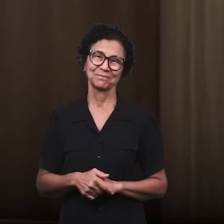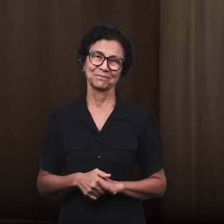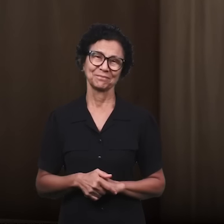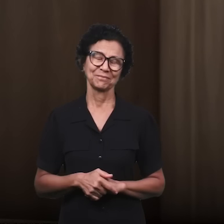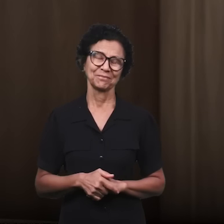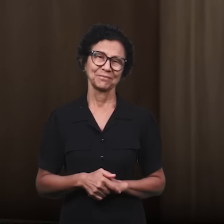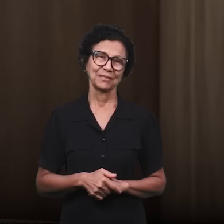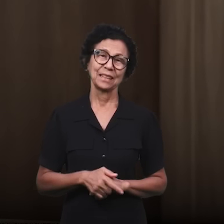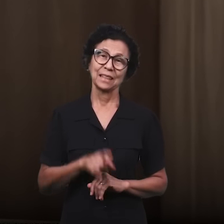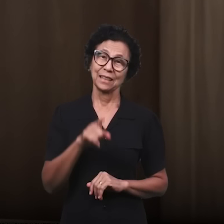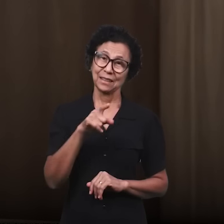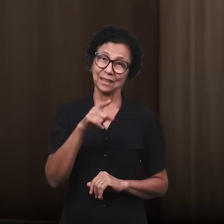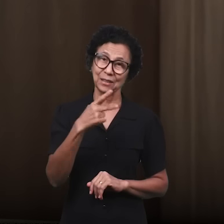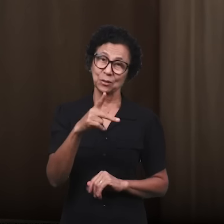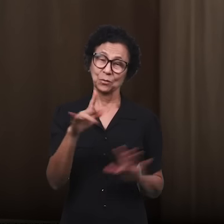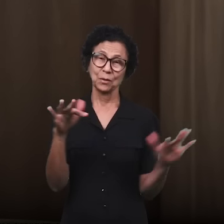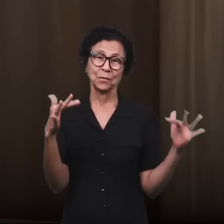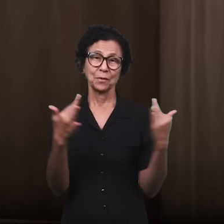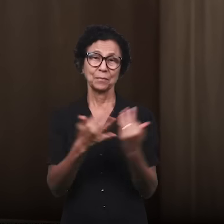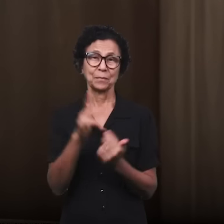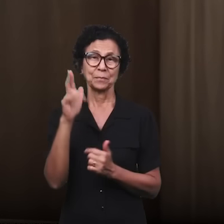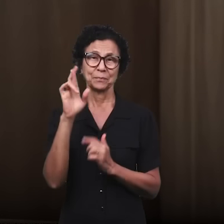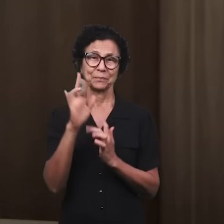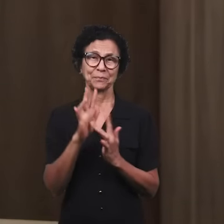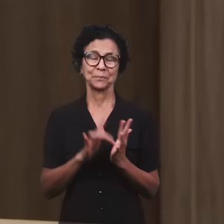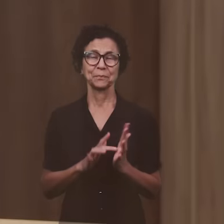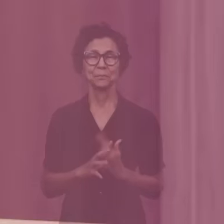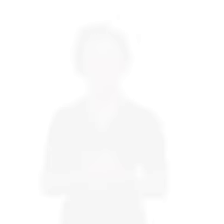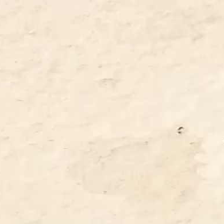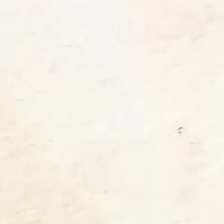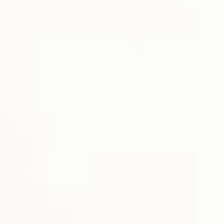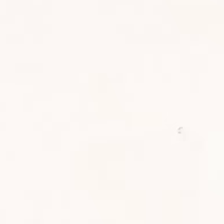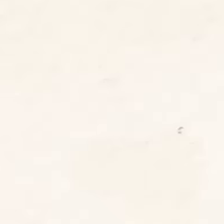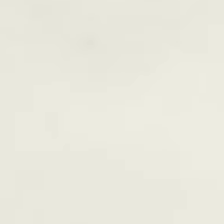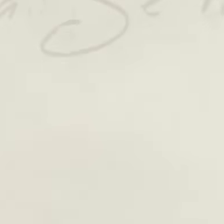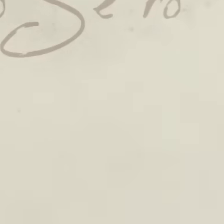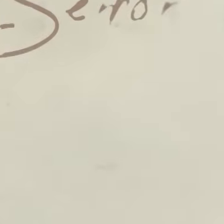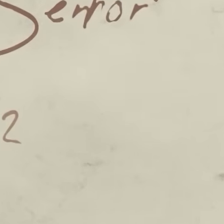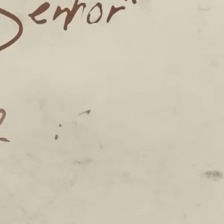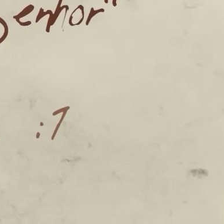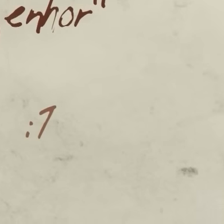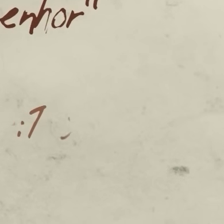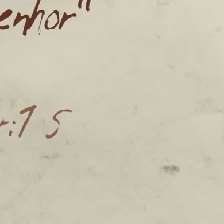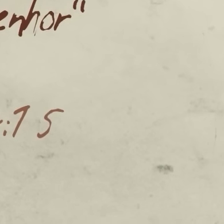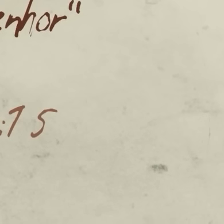abençoe a sua família e a paz do Senhor.